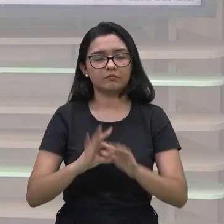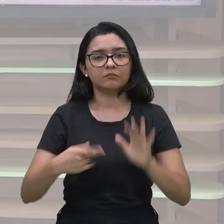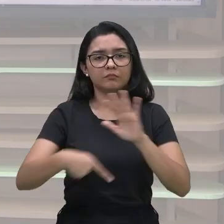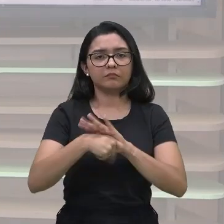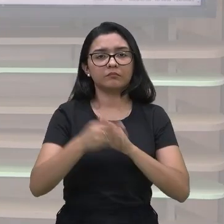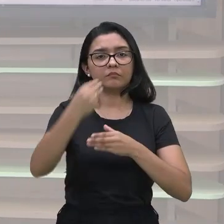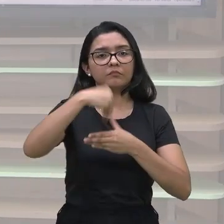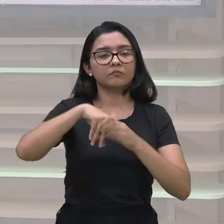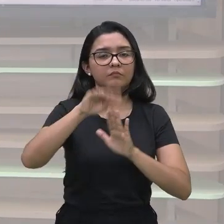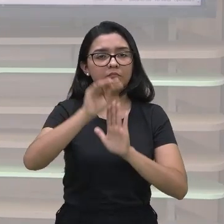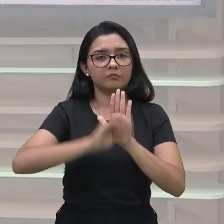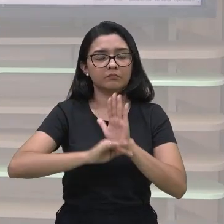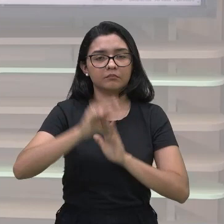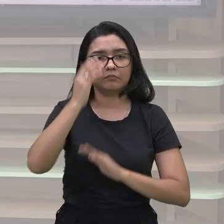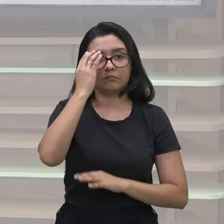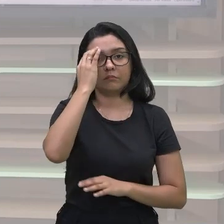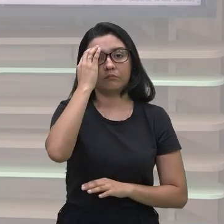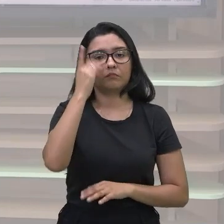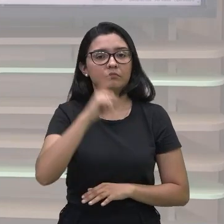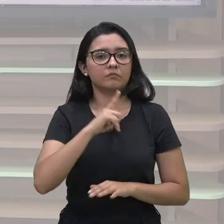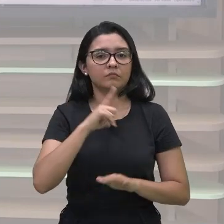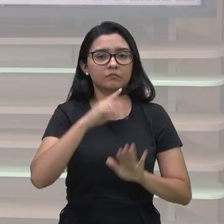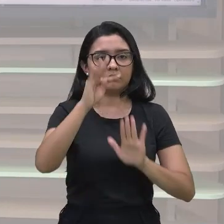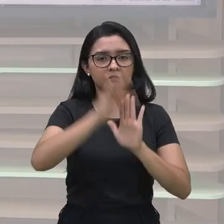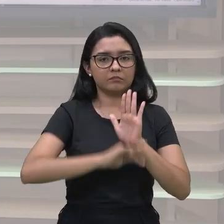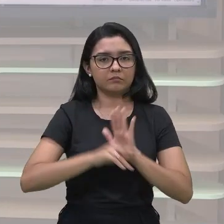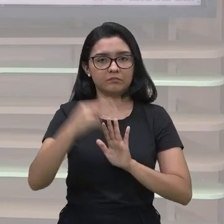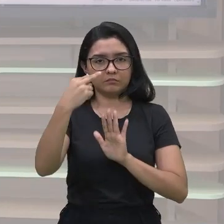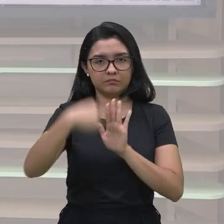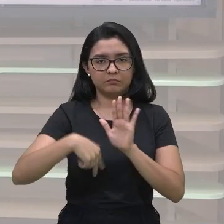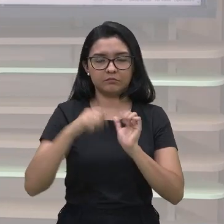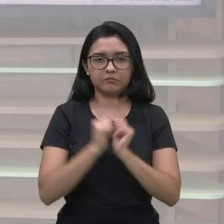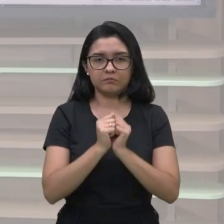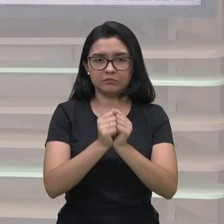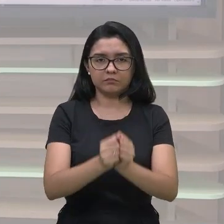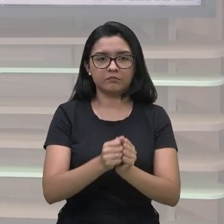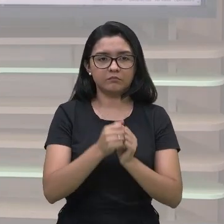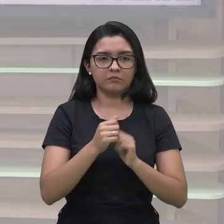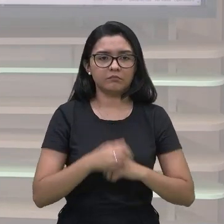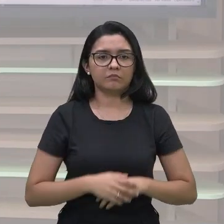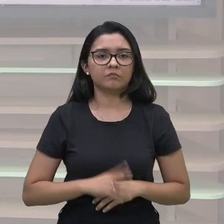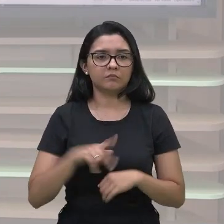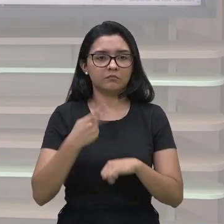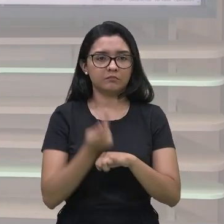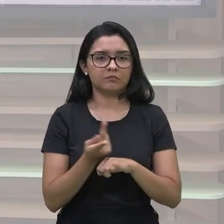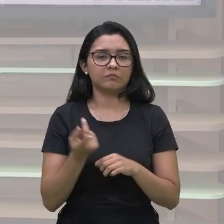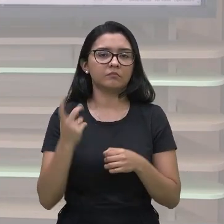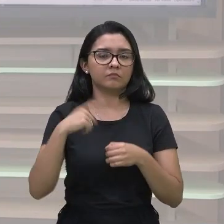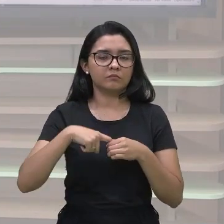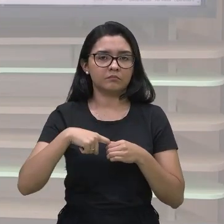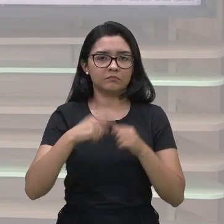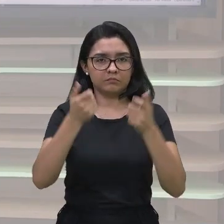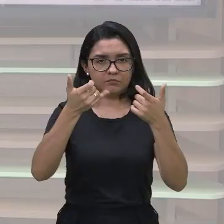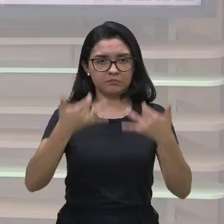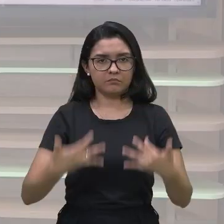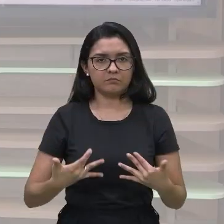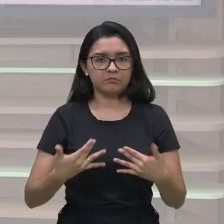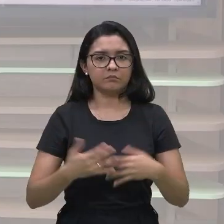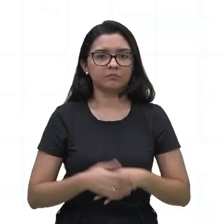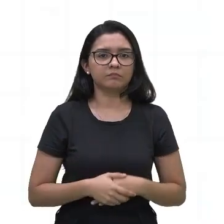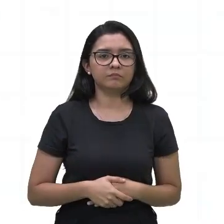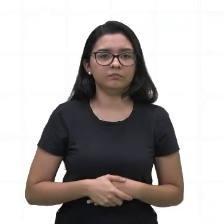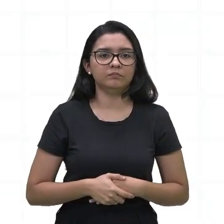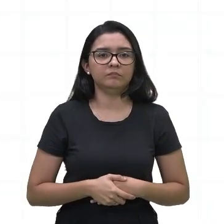Olha só, temos um texto aí, leia junto com o texto e daqui a pouquinho nós vamos analisar um pouco esse texto. Vamos lá.